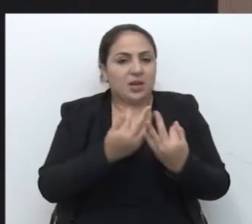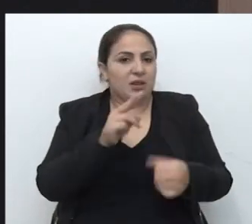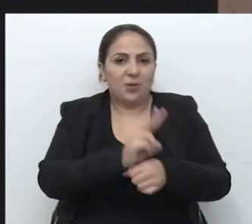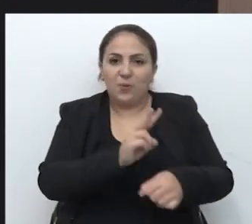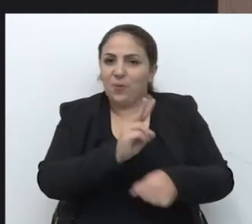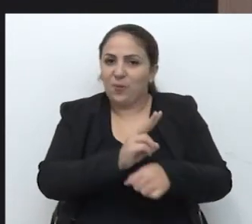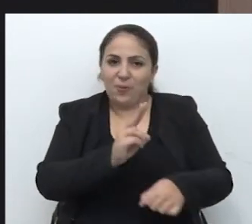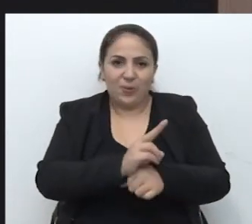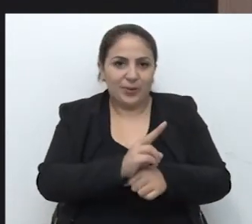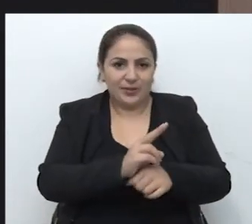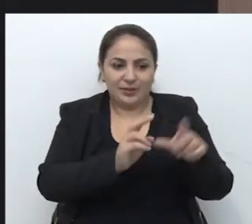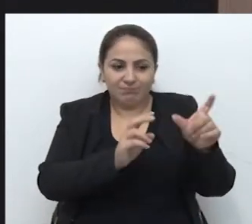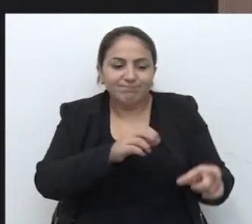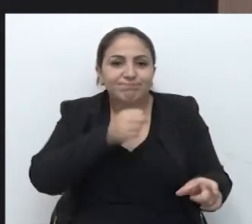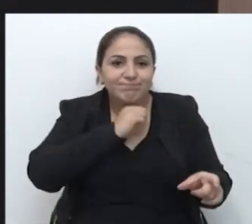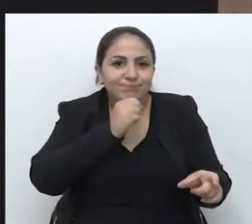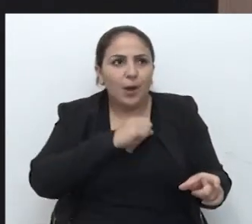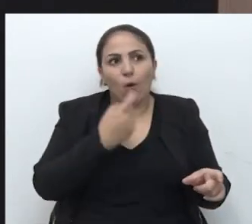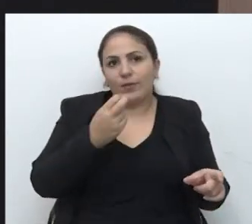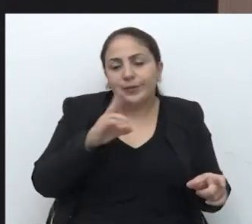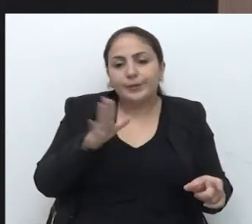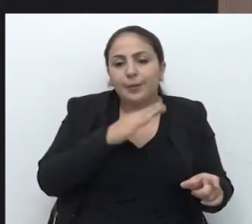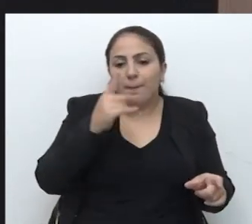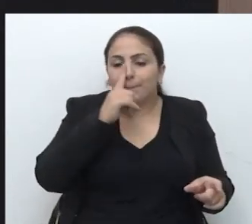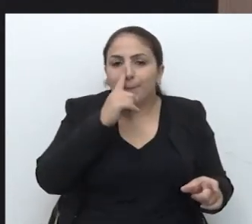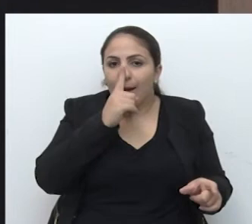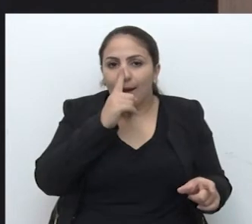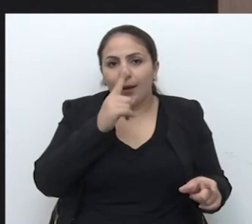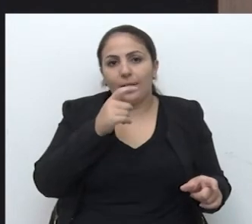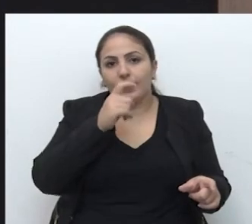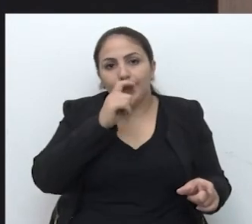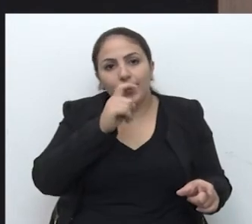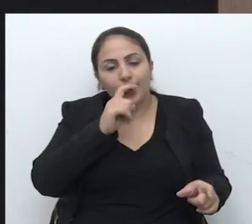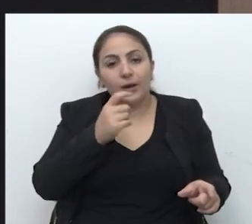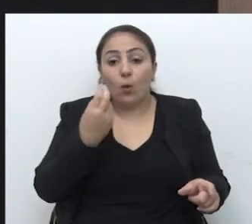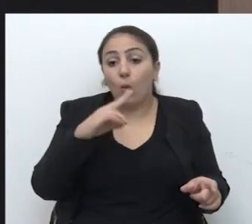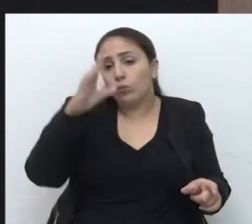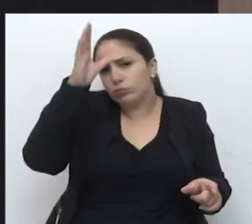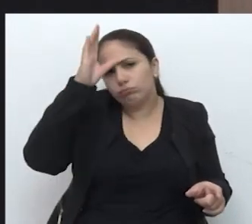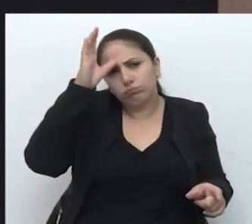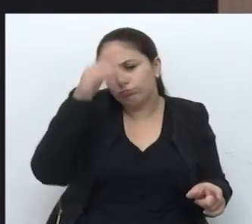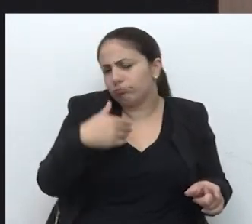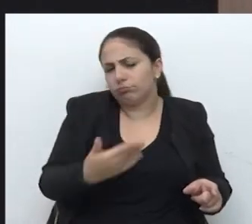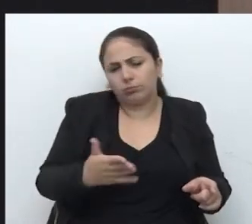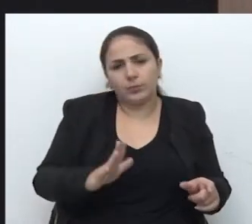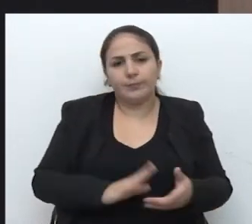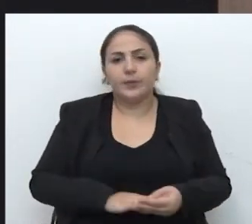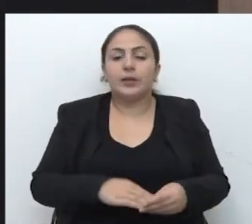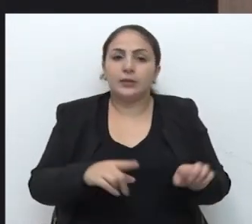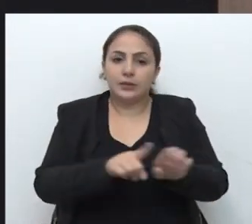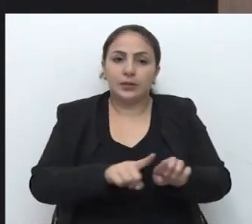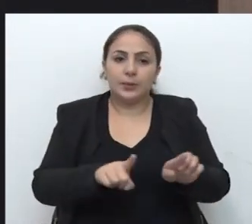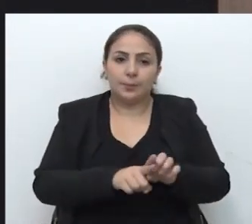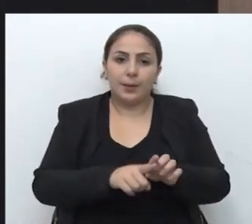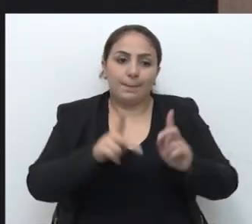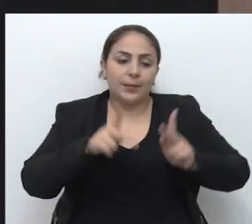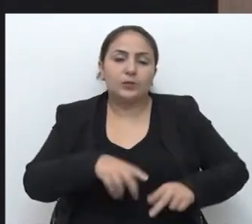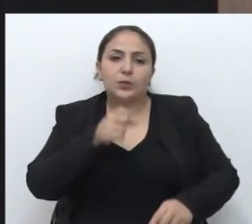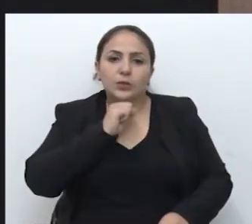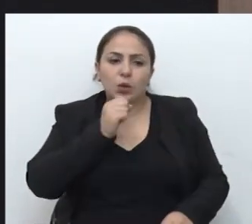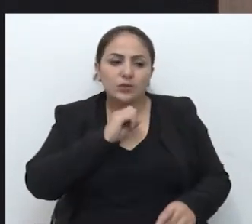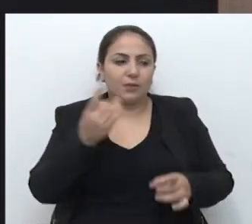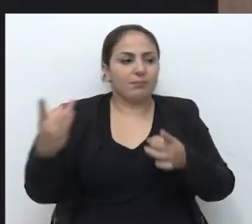cuida adequadamente do seu pai, de sua mãe ou tio. Também tem situações de idosos que